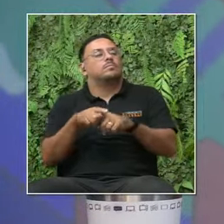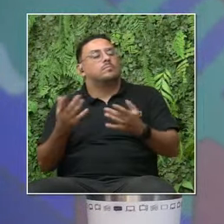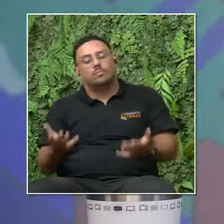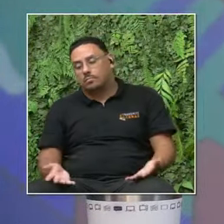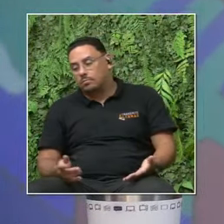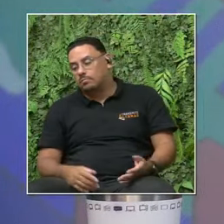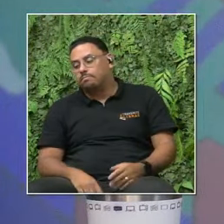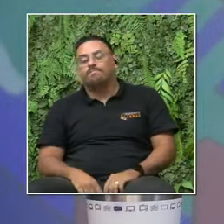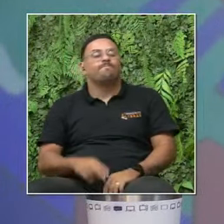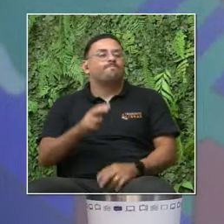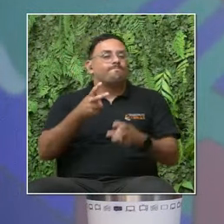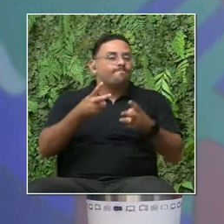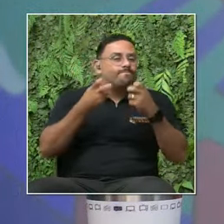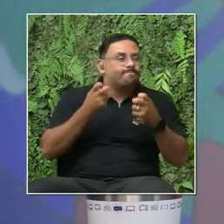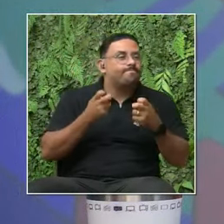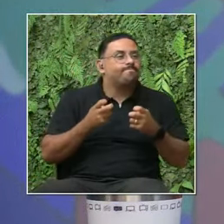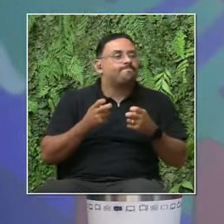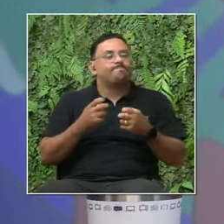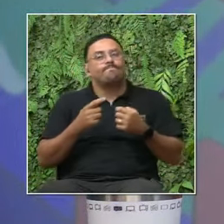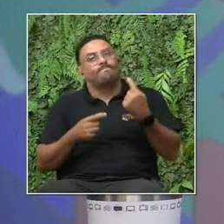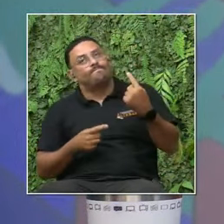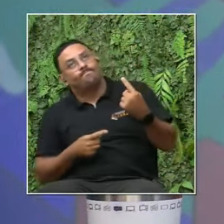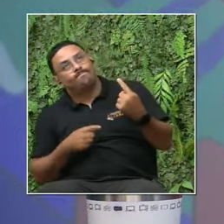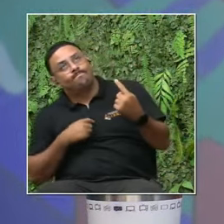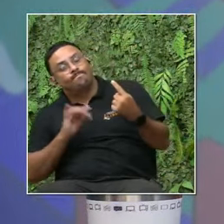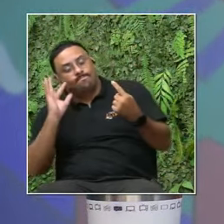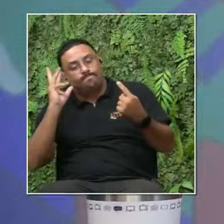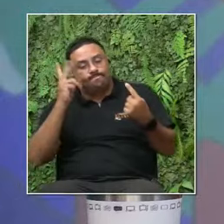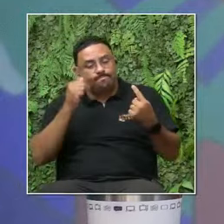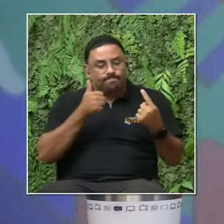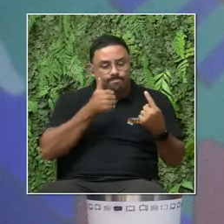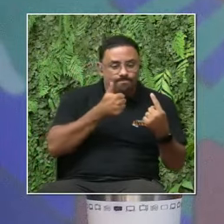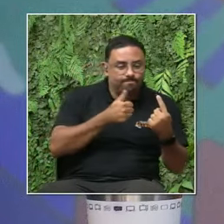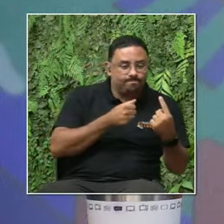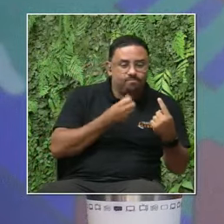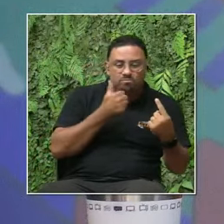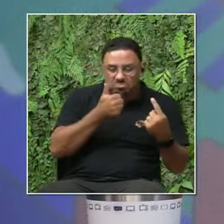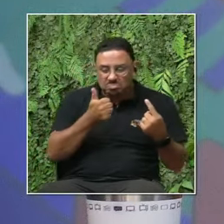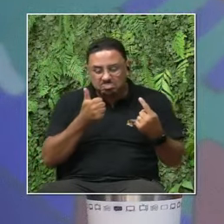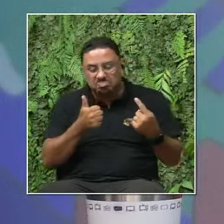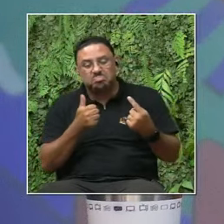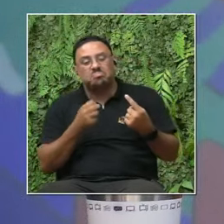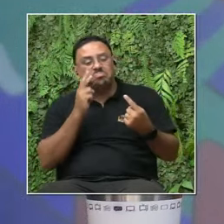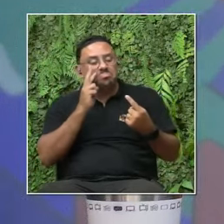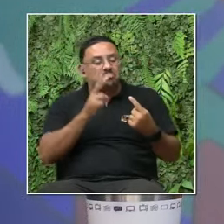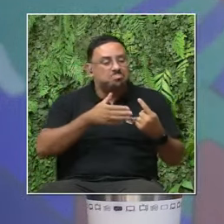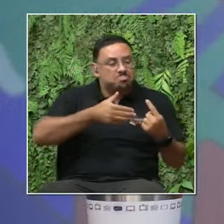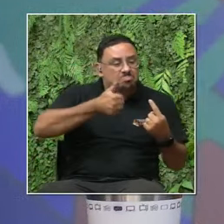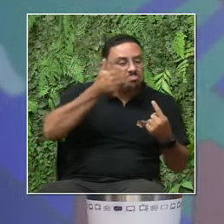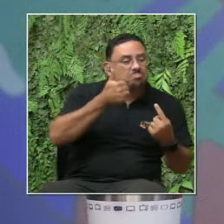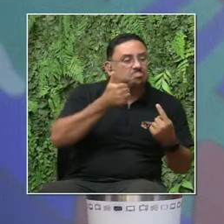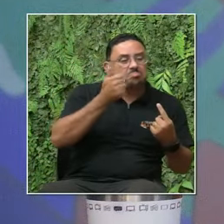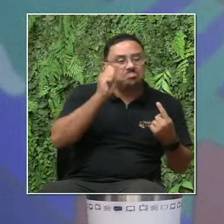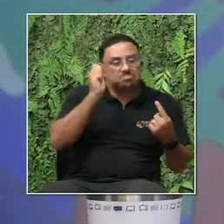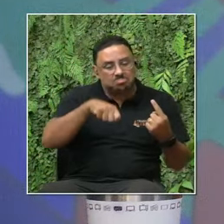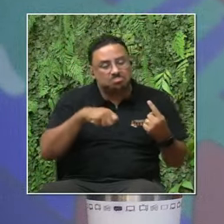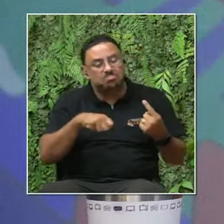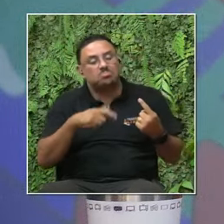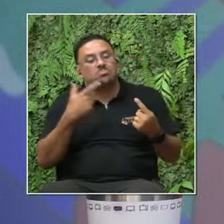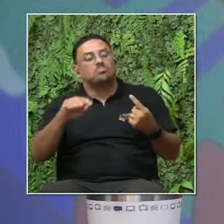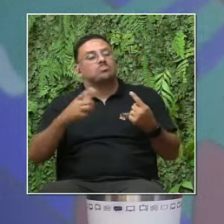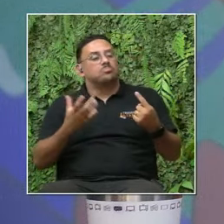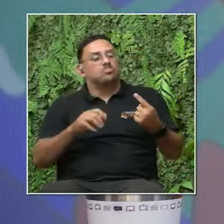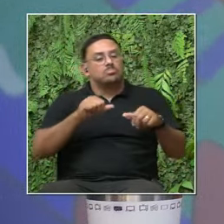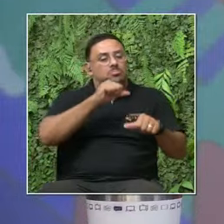e hum acha que ah perdeu uma mais beleza dá para PR para melhorar dá para ter o caminho o